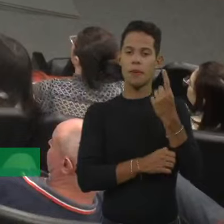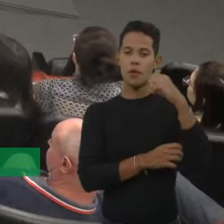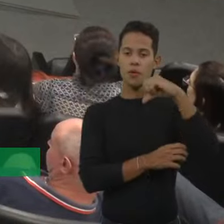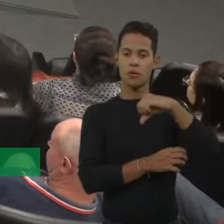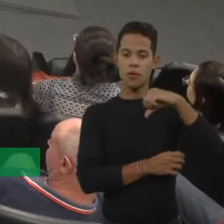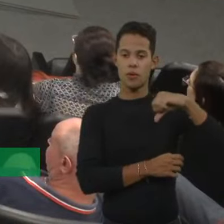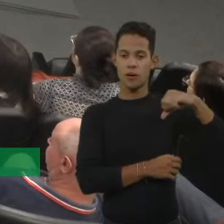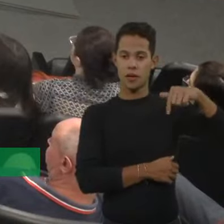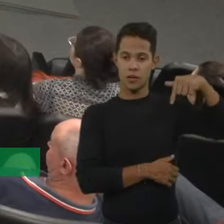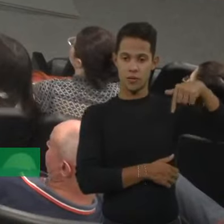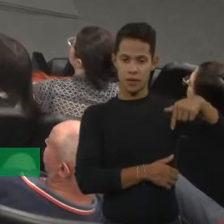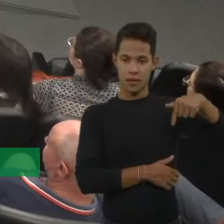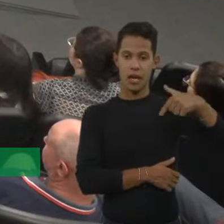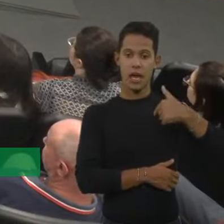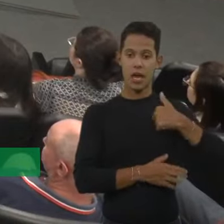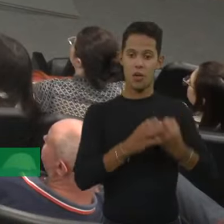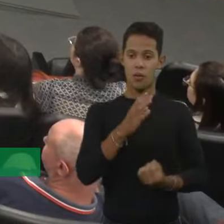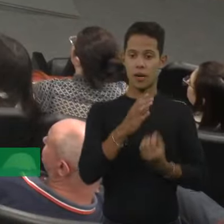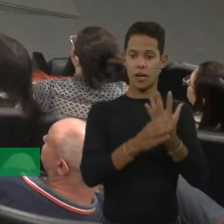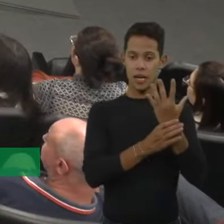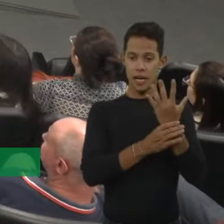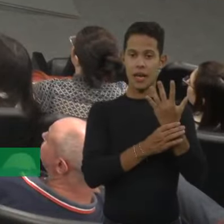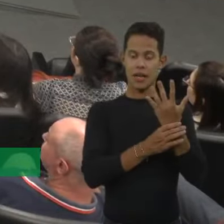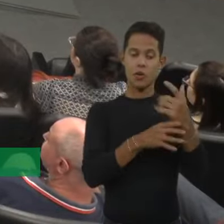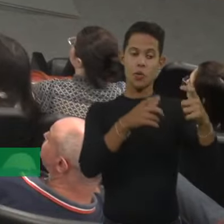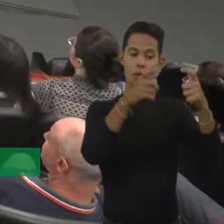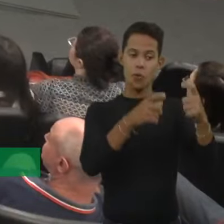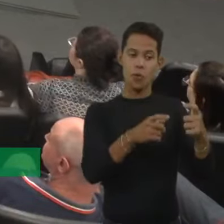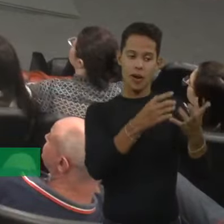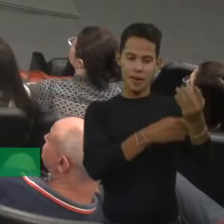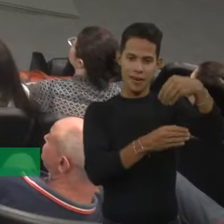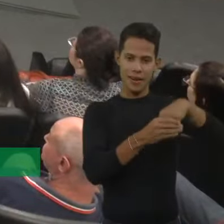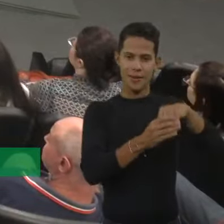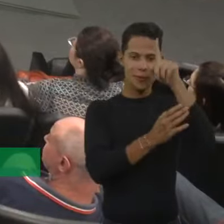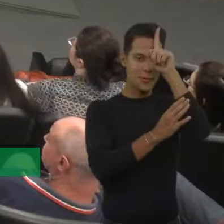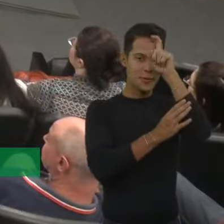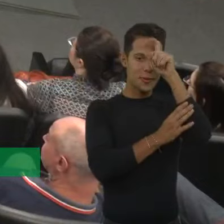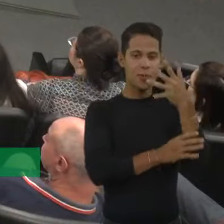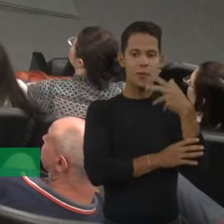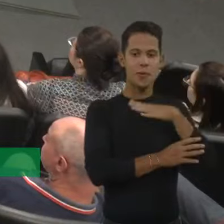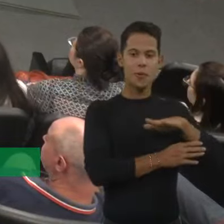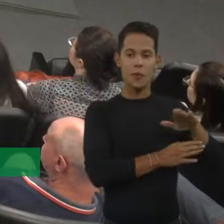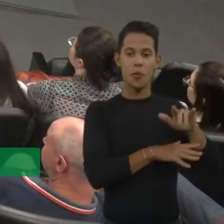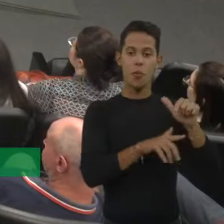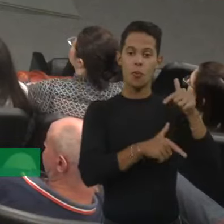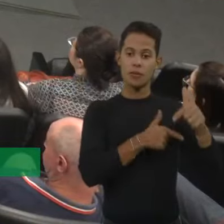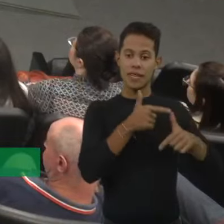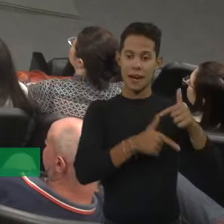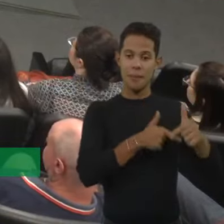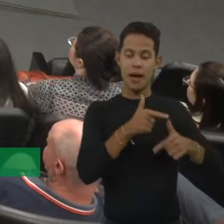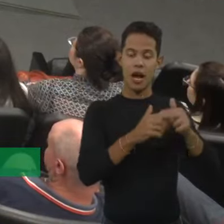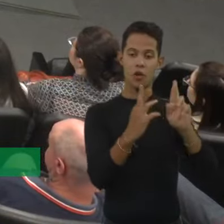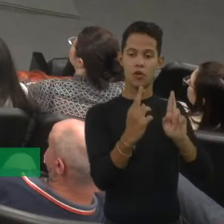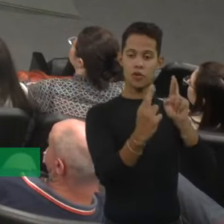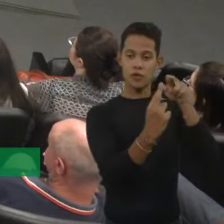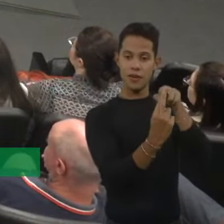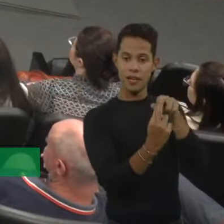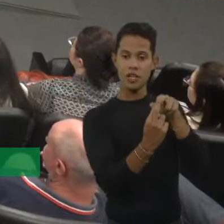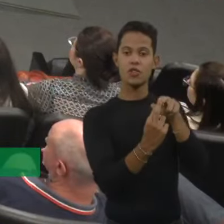1997, eu criei no Hospital Infantil um serviço de referência de doenças de crianças que